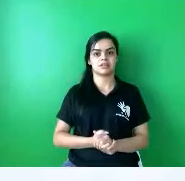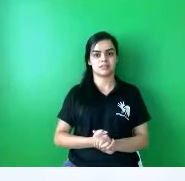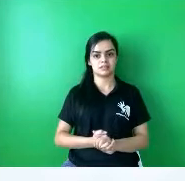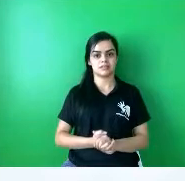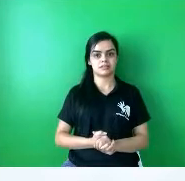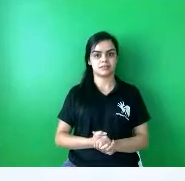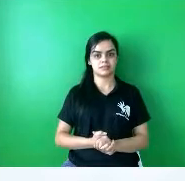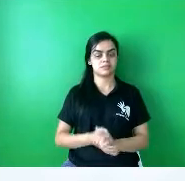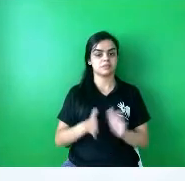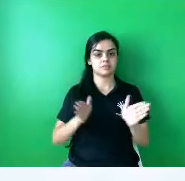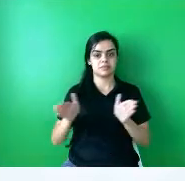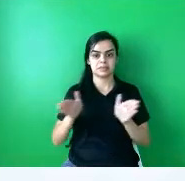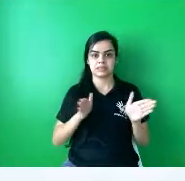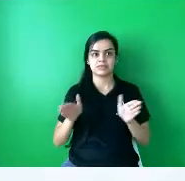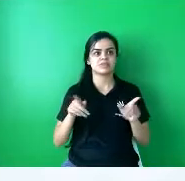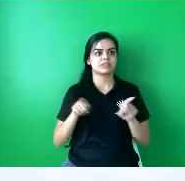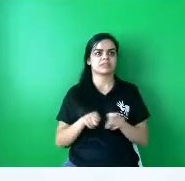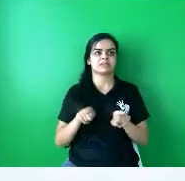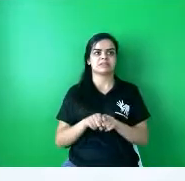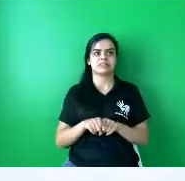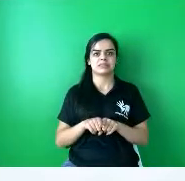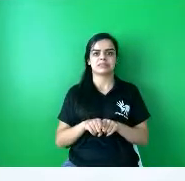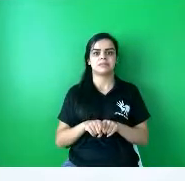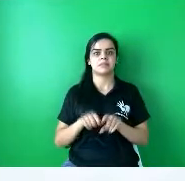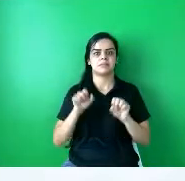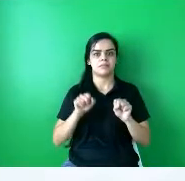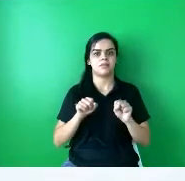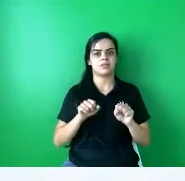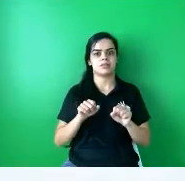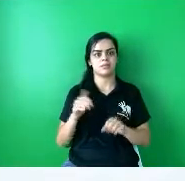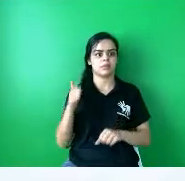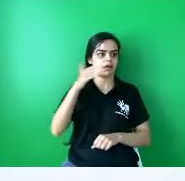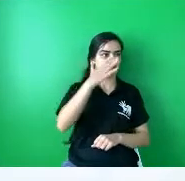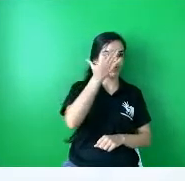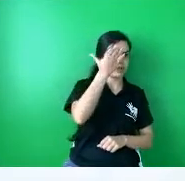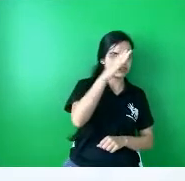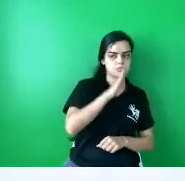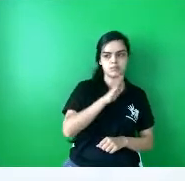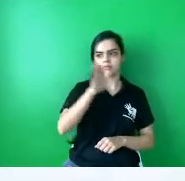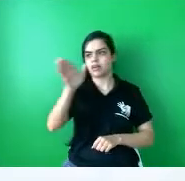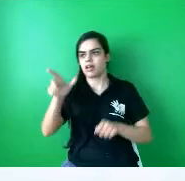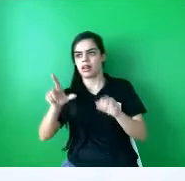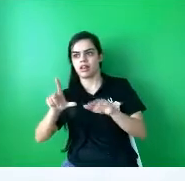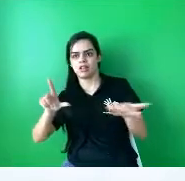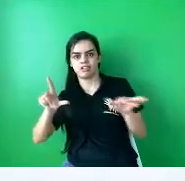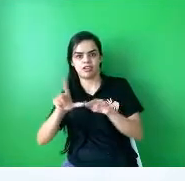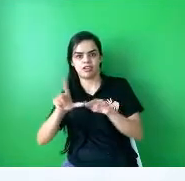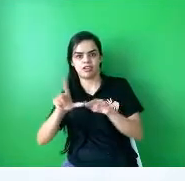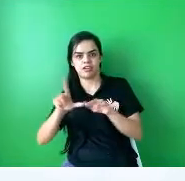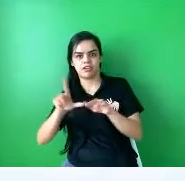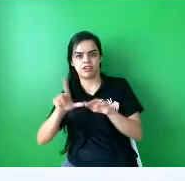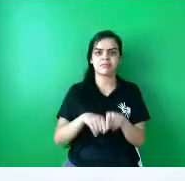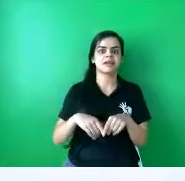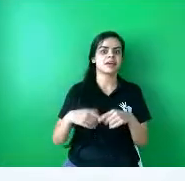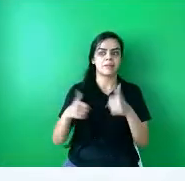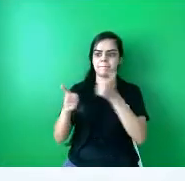meio de tudo também, porque ela é canal para se chegar em Curitiba, para se chegar no litoral, contorno sul, contorno norte, tudo passa